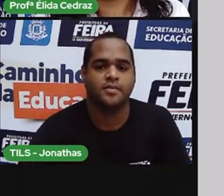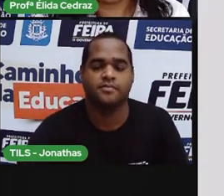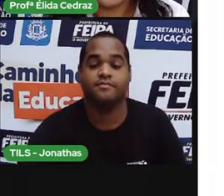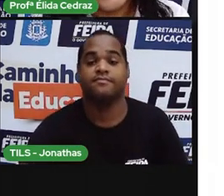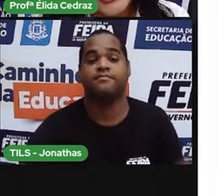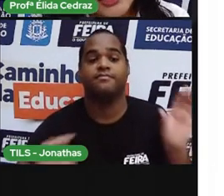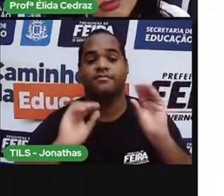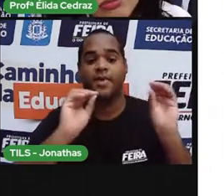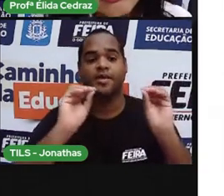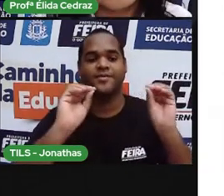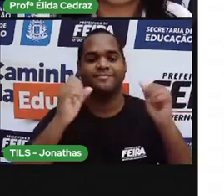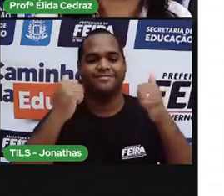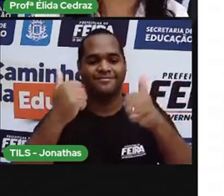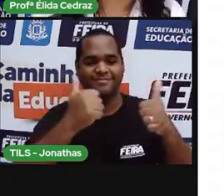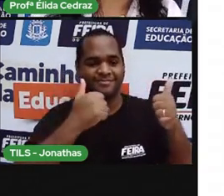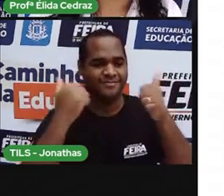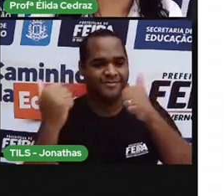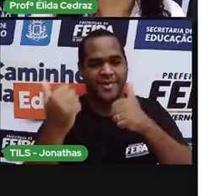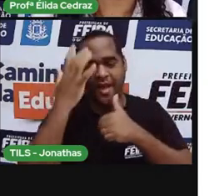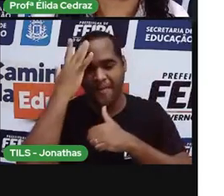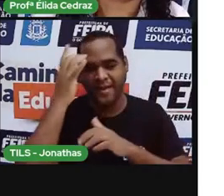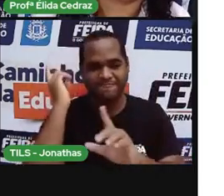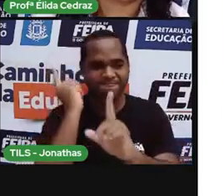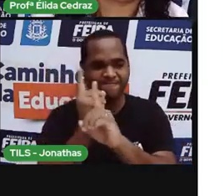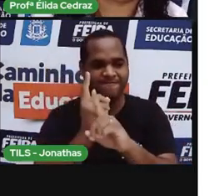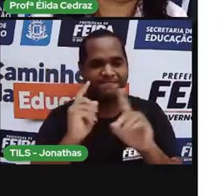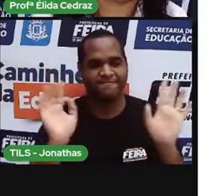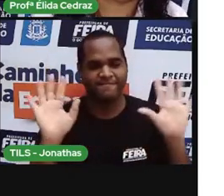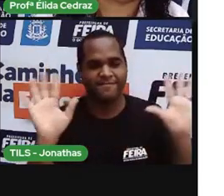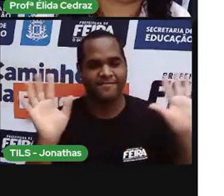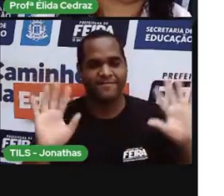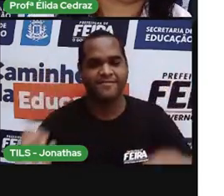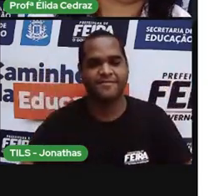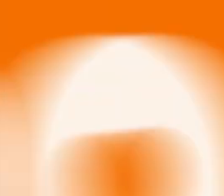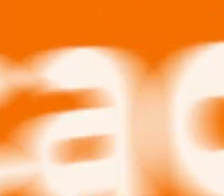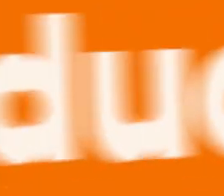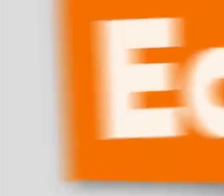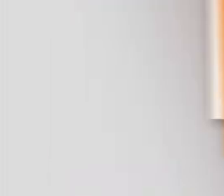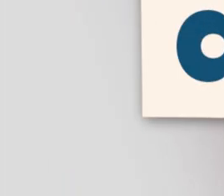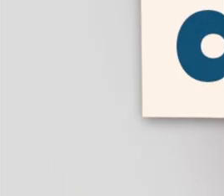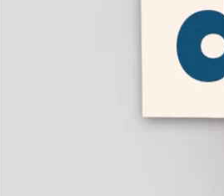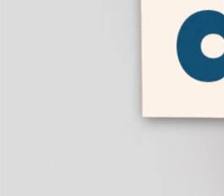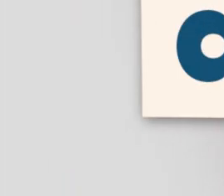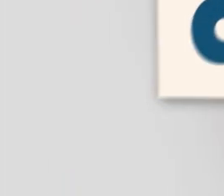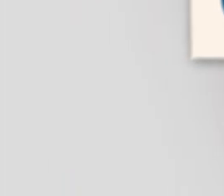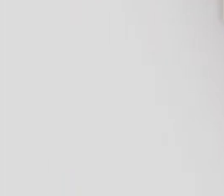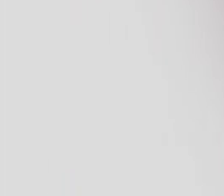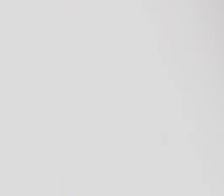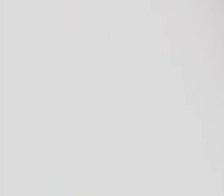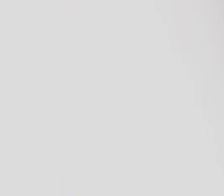Um beijão e até amanhã.